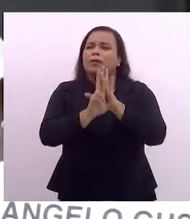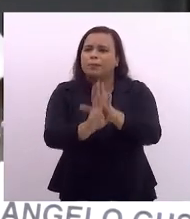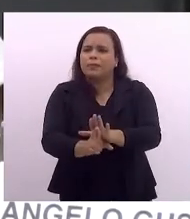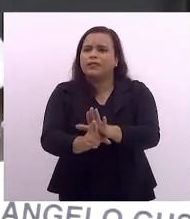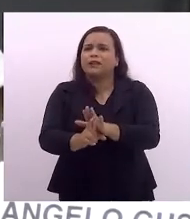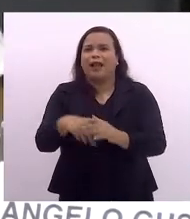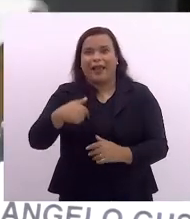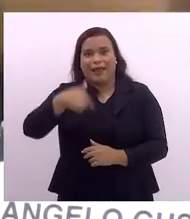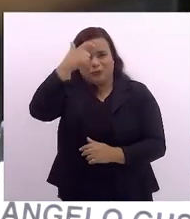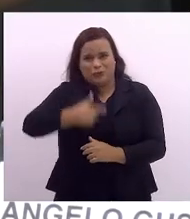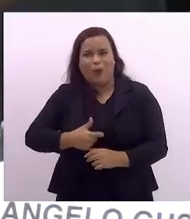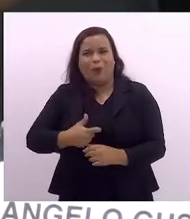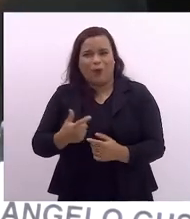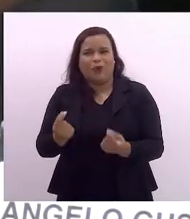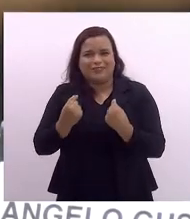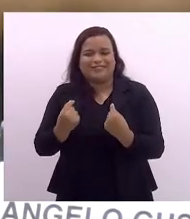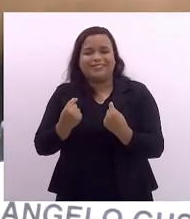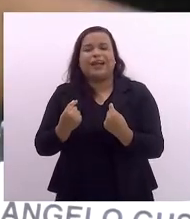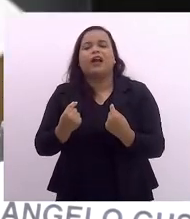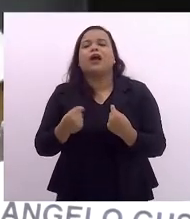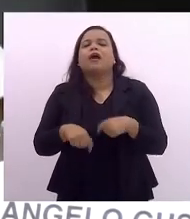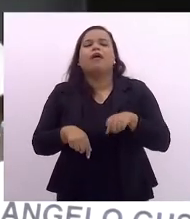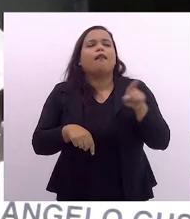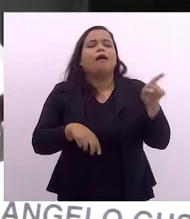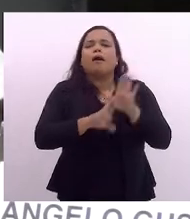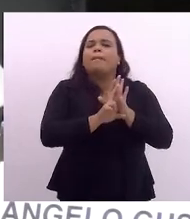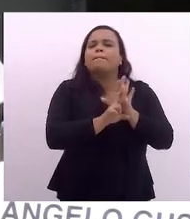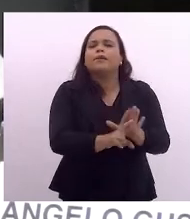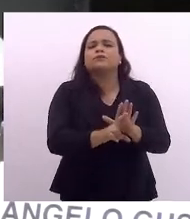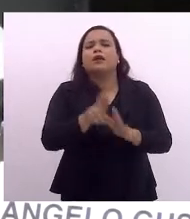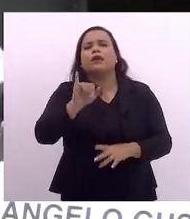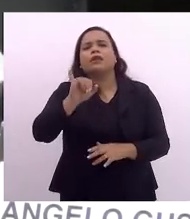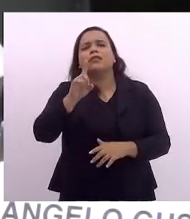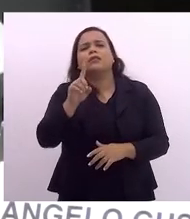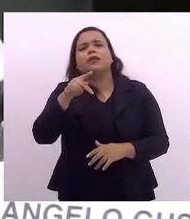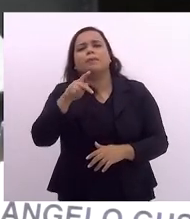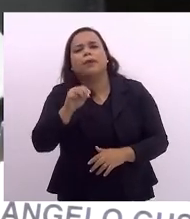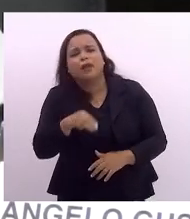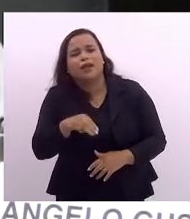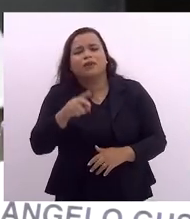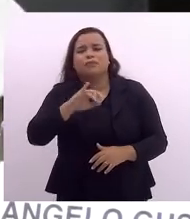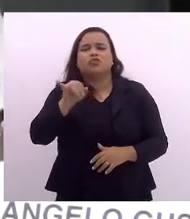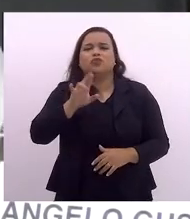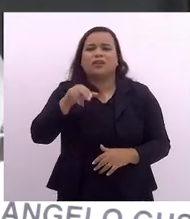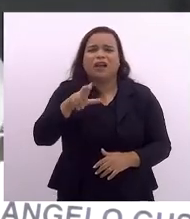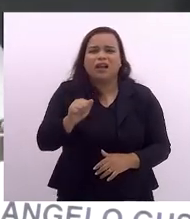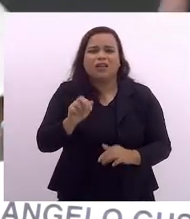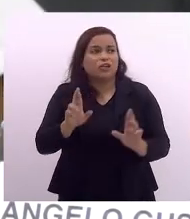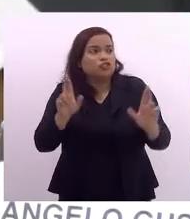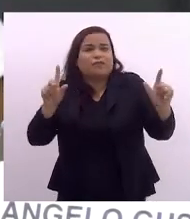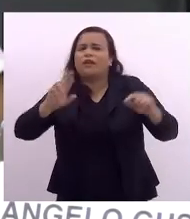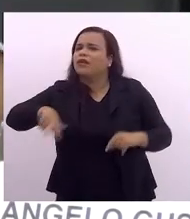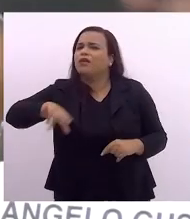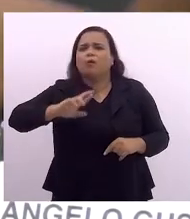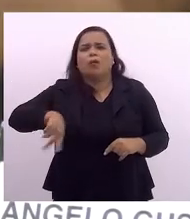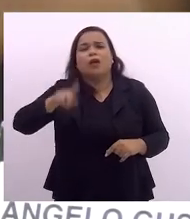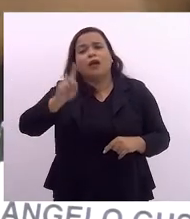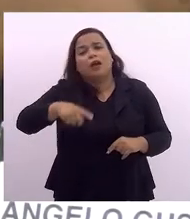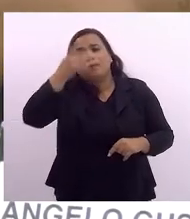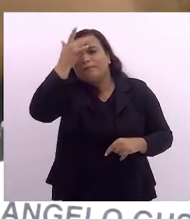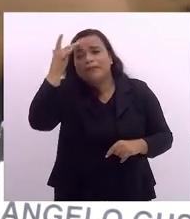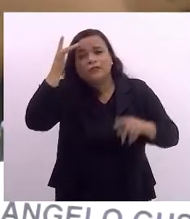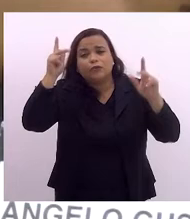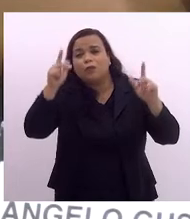Sou Eu, que nós ouvimos da representante do IDPN, Juliana. Não é. São pessoas